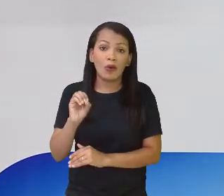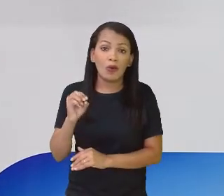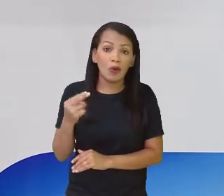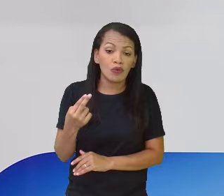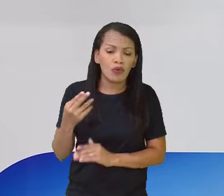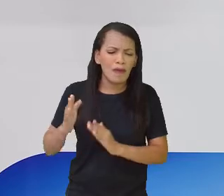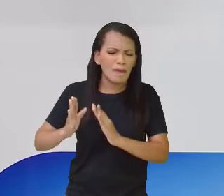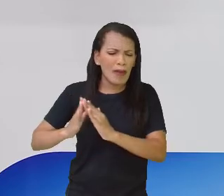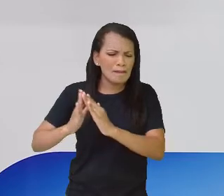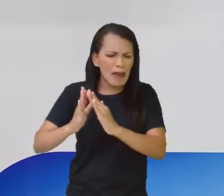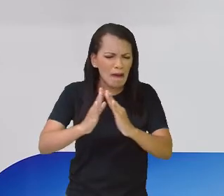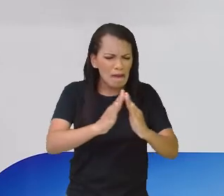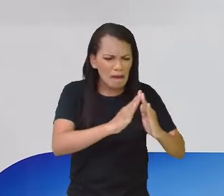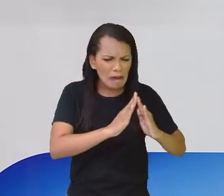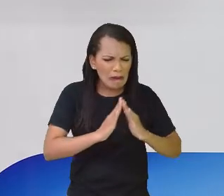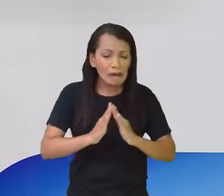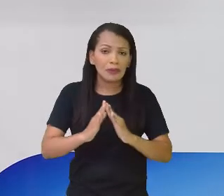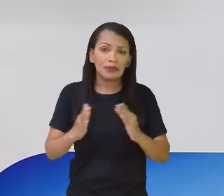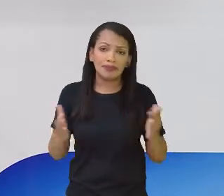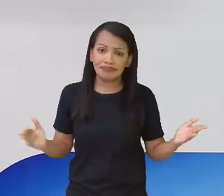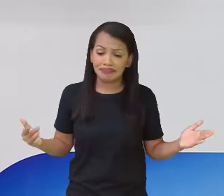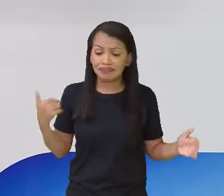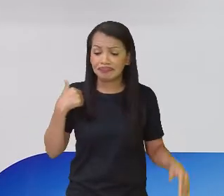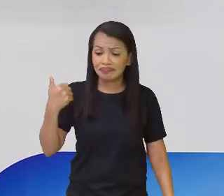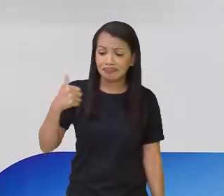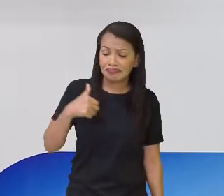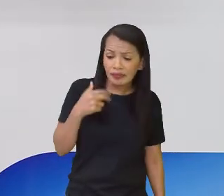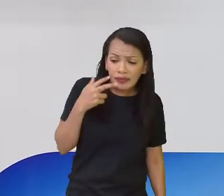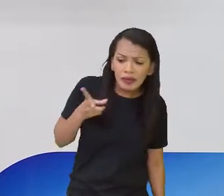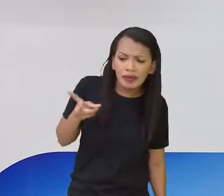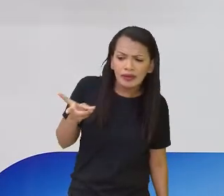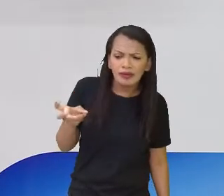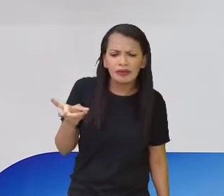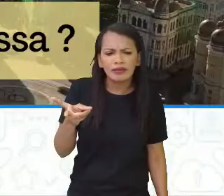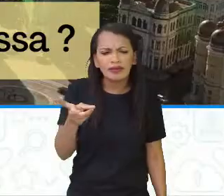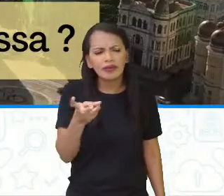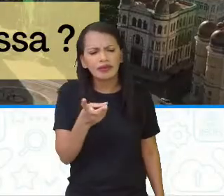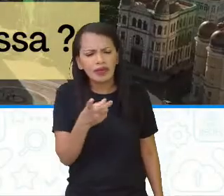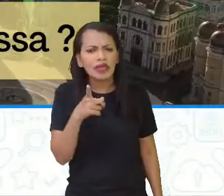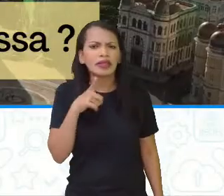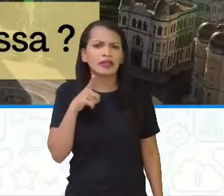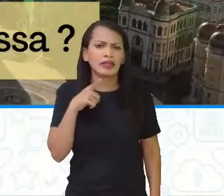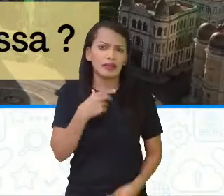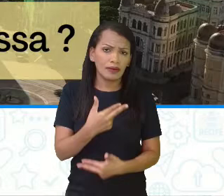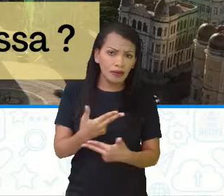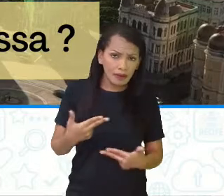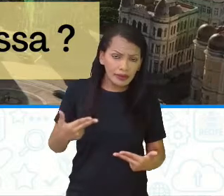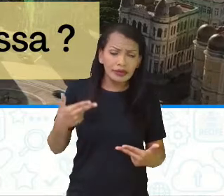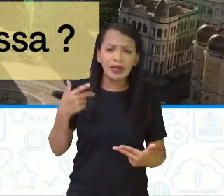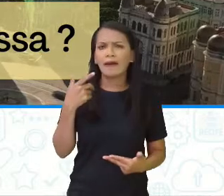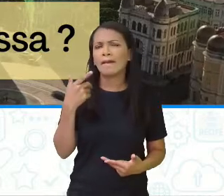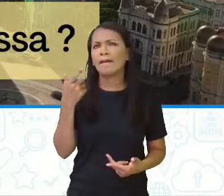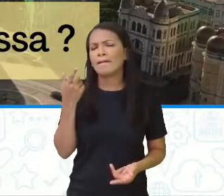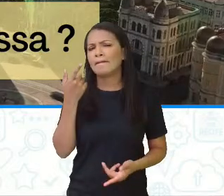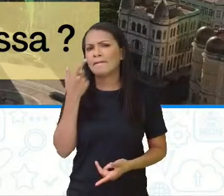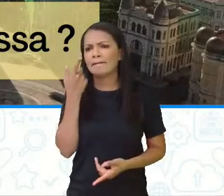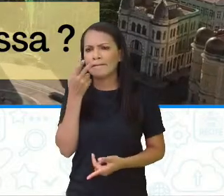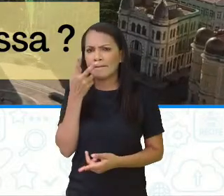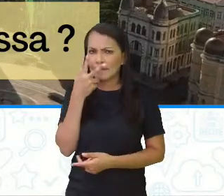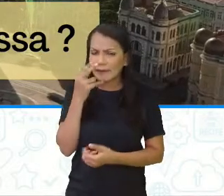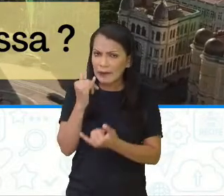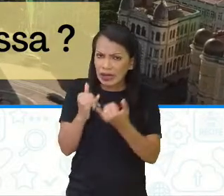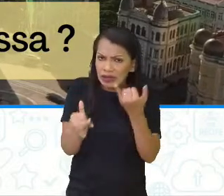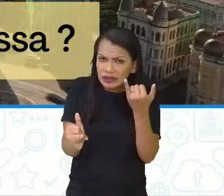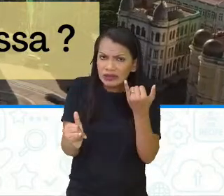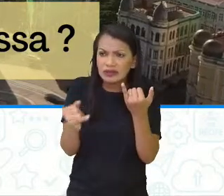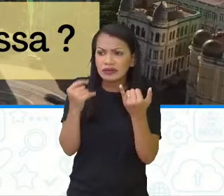quando vê as imagens. Mas será que tem algo parecido? Será que tem algo que interliga uma coisa e